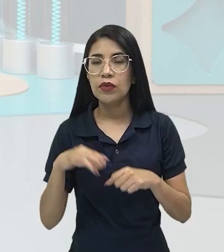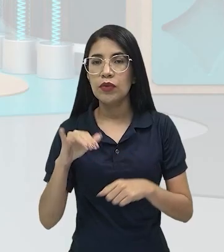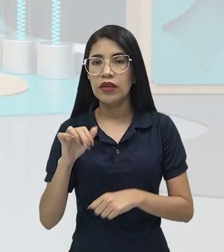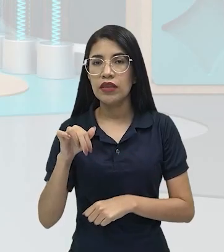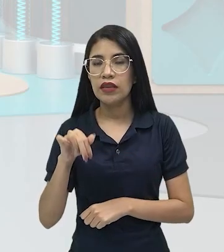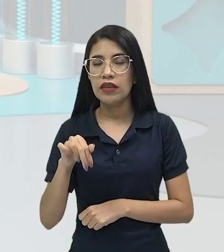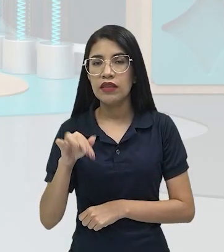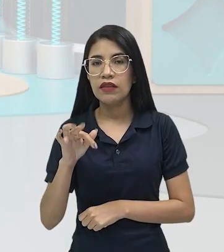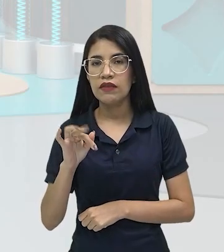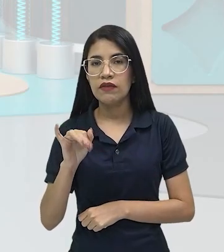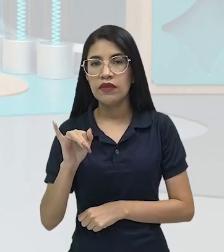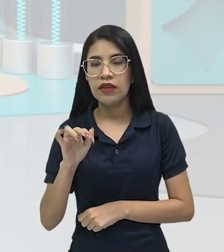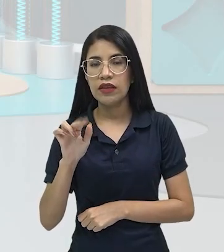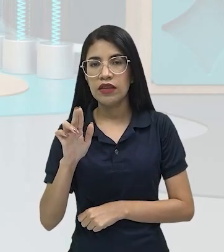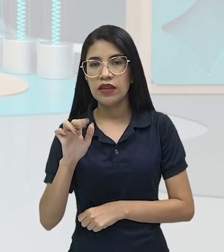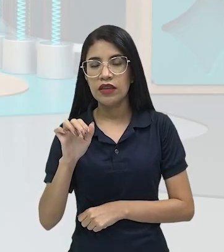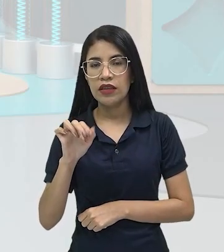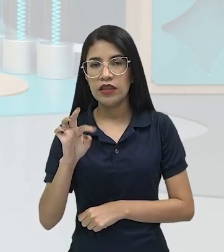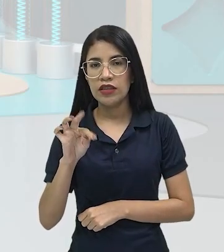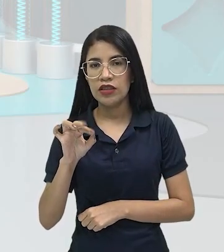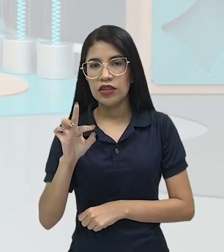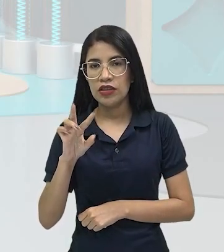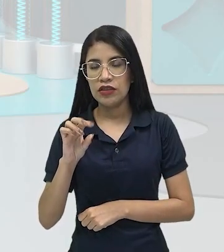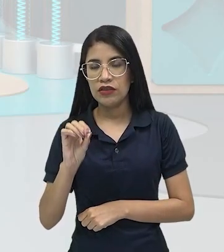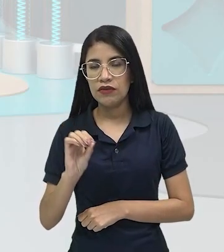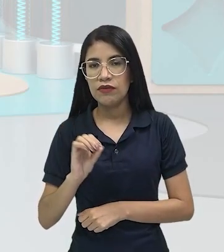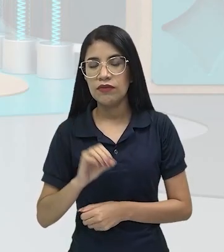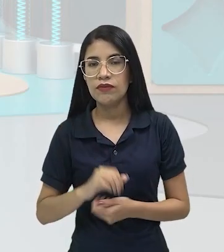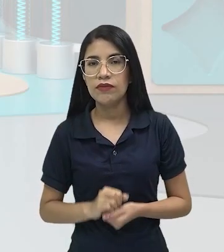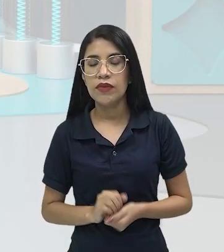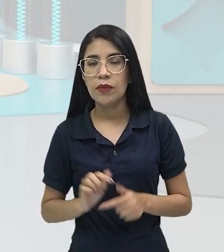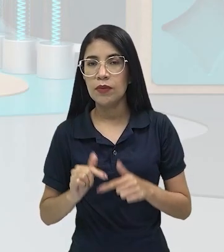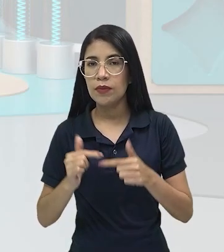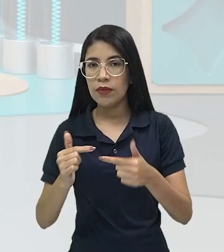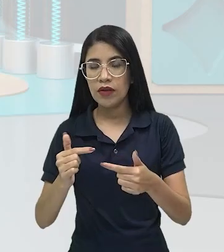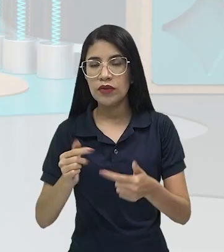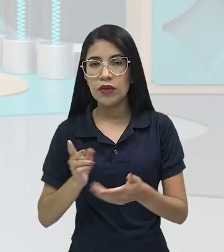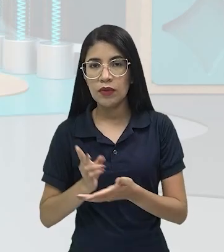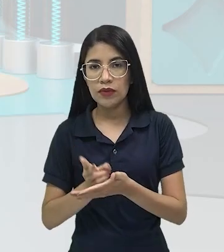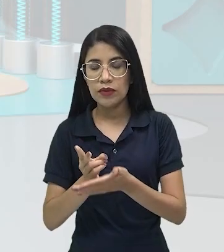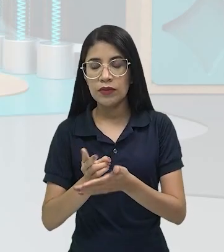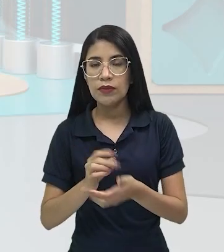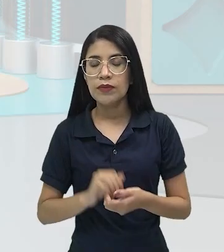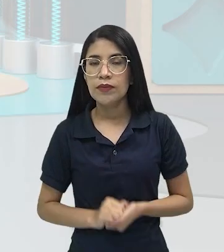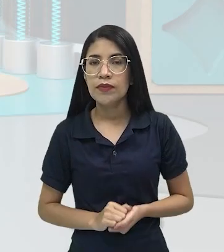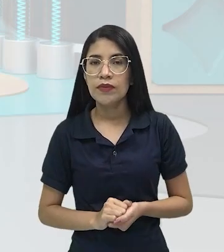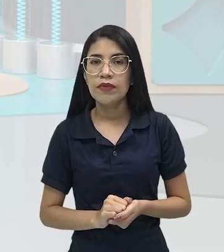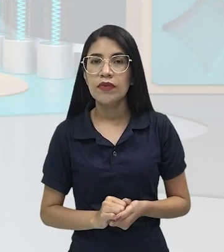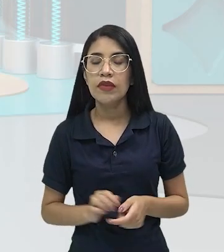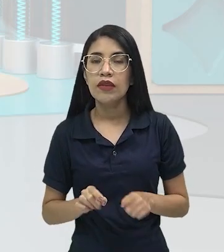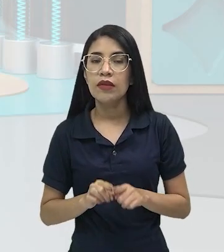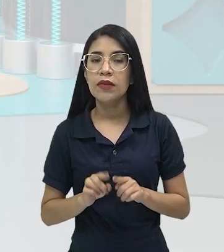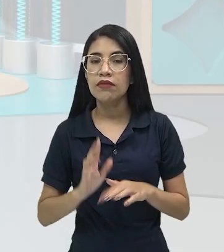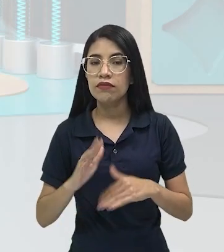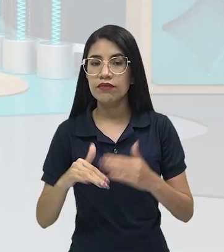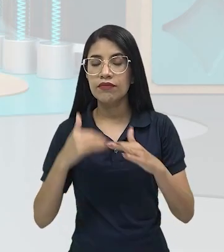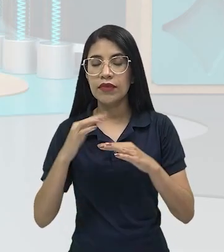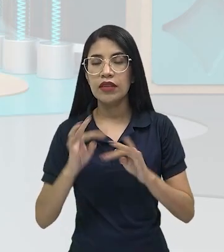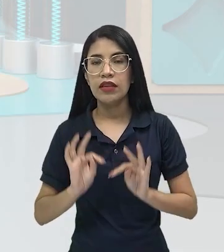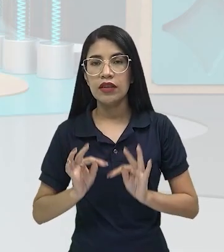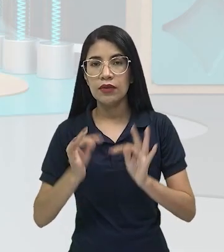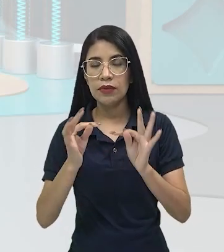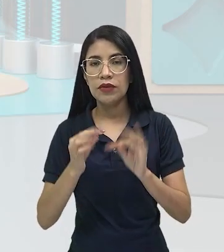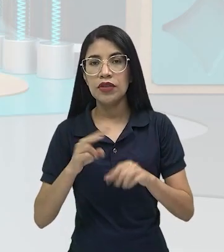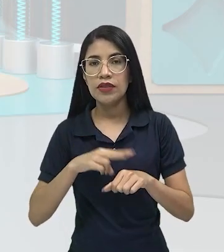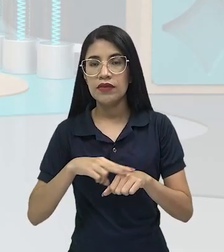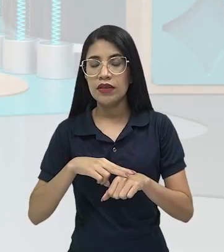muito importante que essas ações também costumam aparecer no infinitivo para mostrar que deve ser feito, e desenvolver tecnologias verdes são